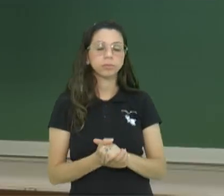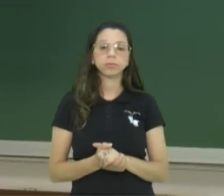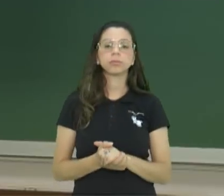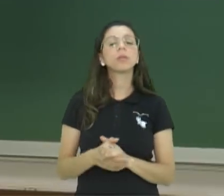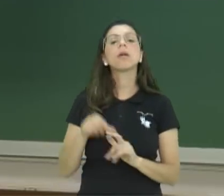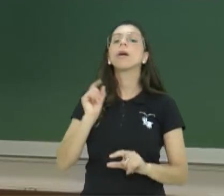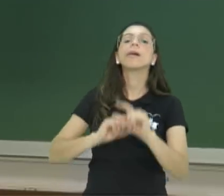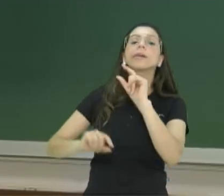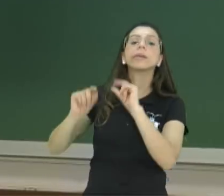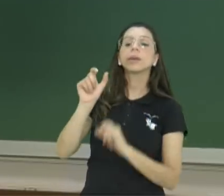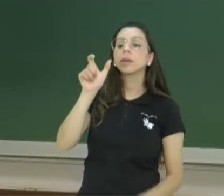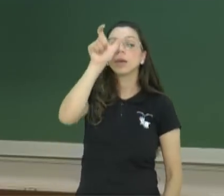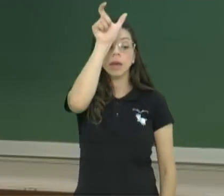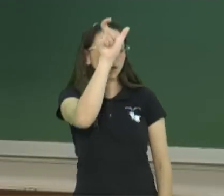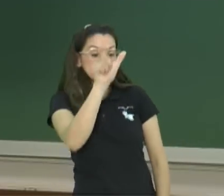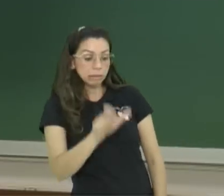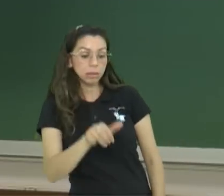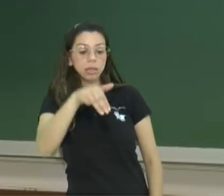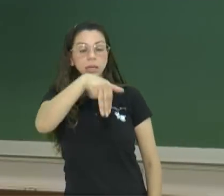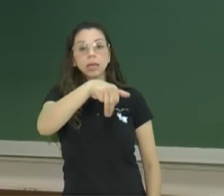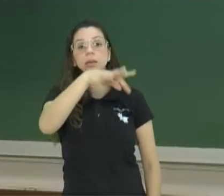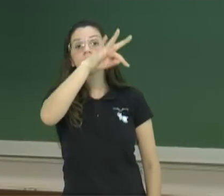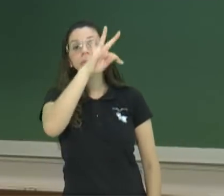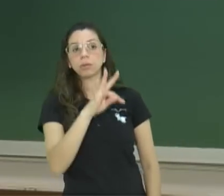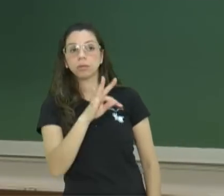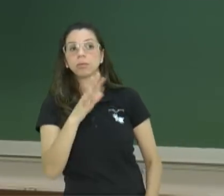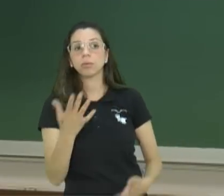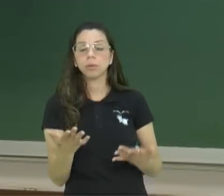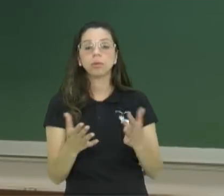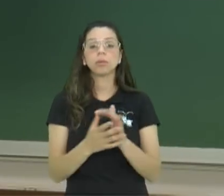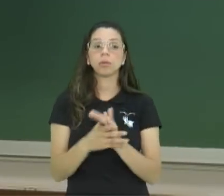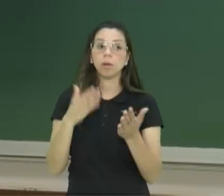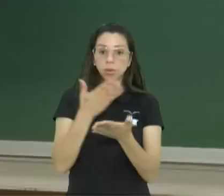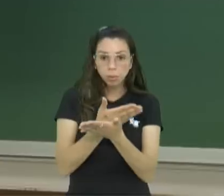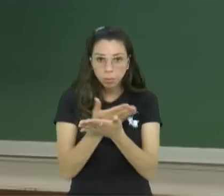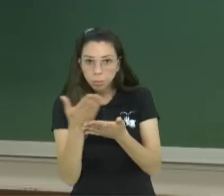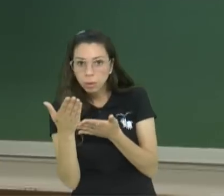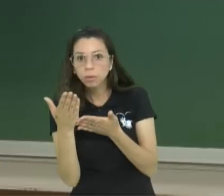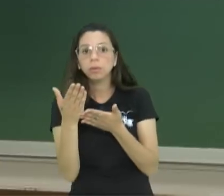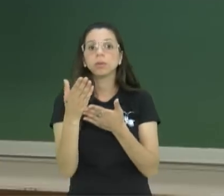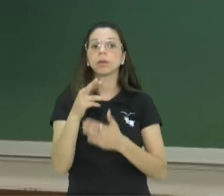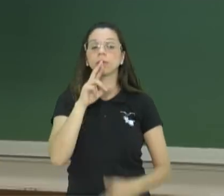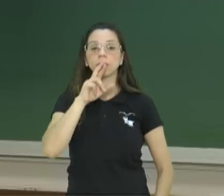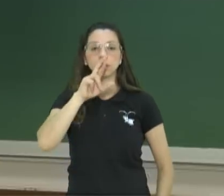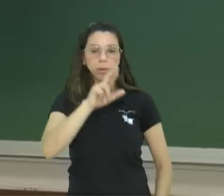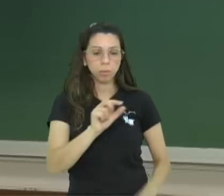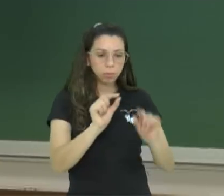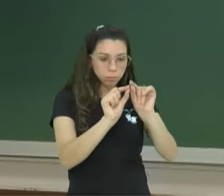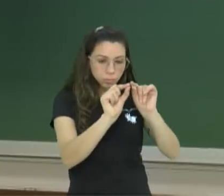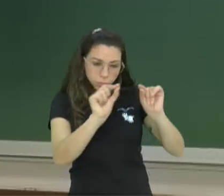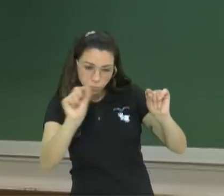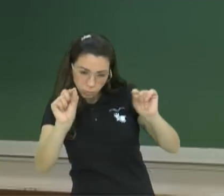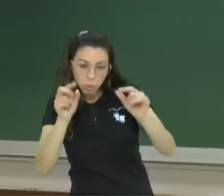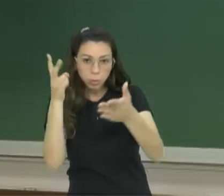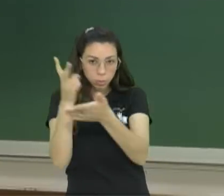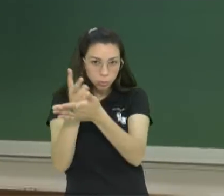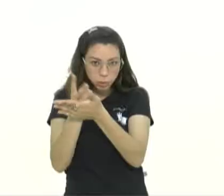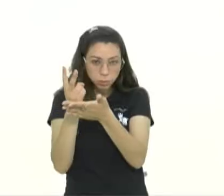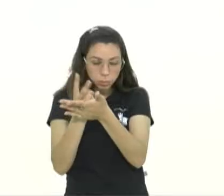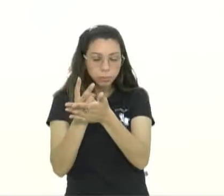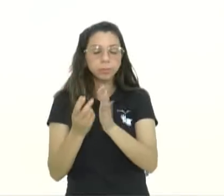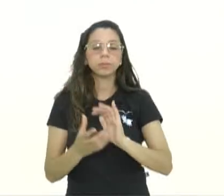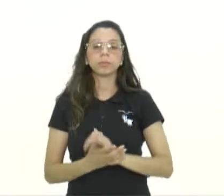Martin Luther King? He was, eu já comecei a resposta aqui para vocês, é só vocês continuarem, ok?